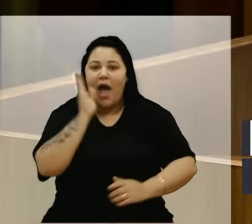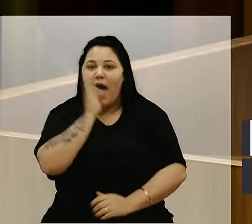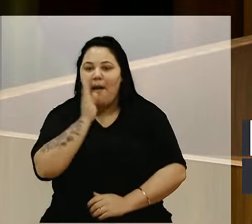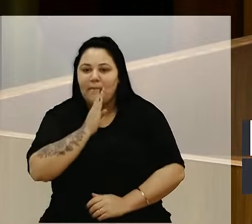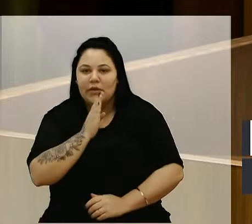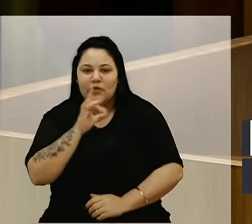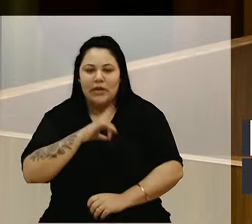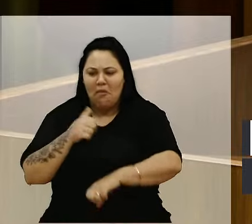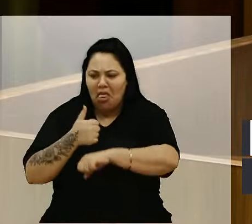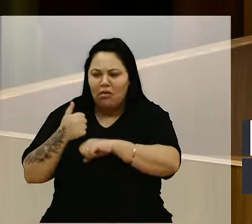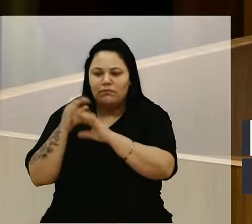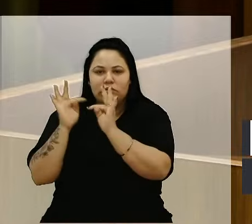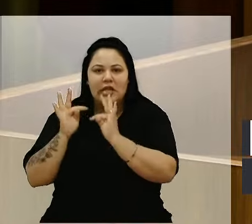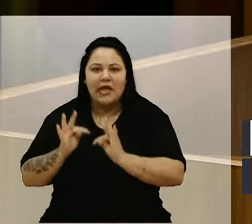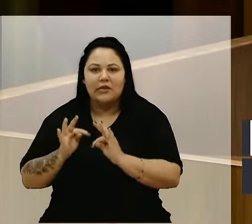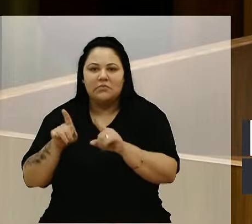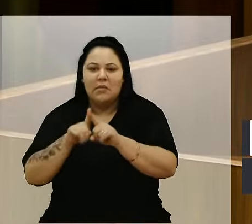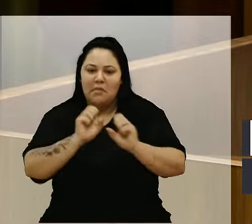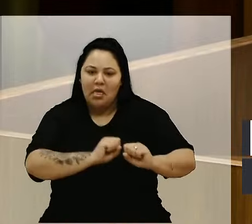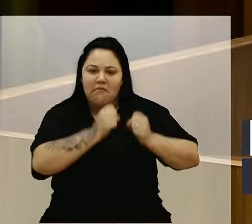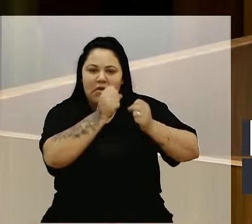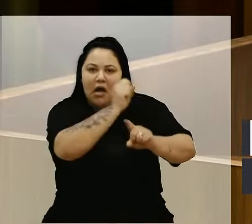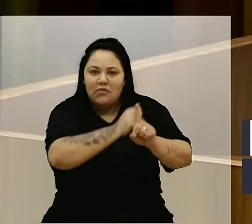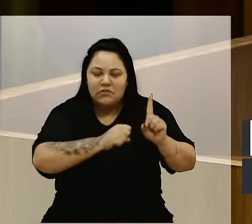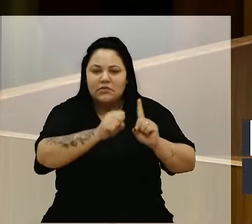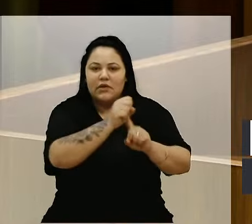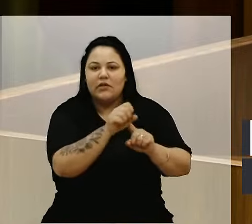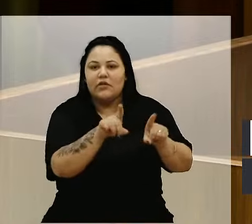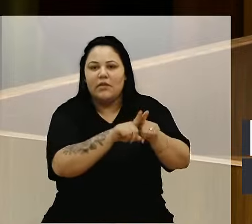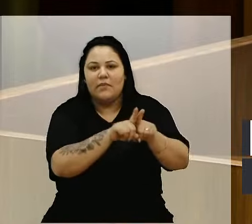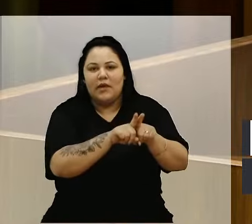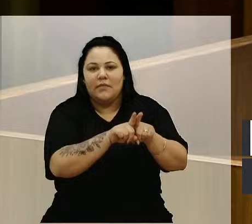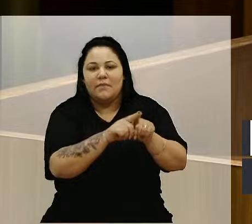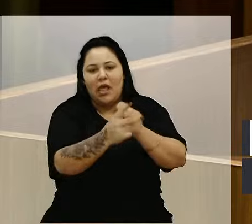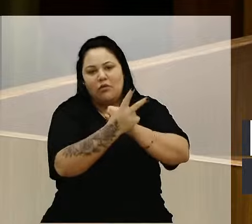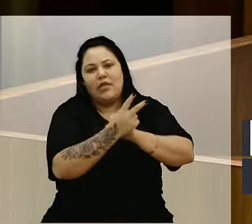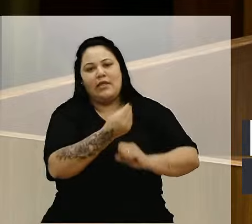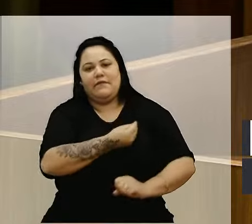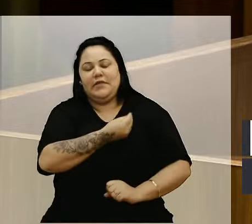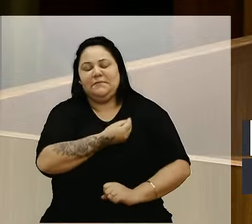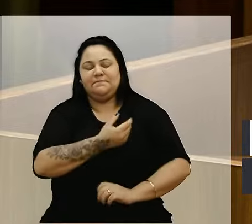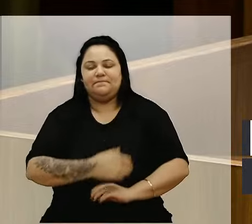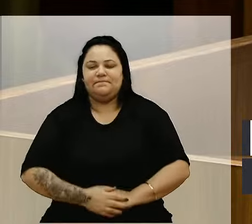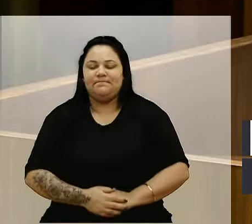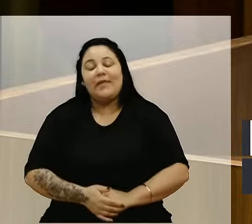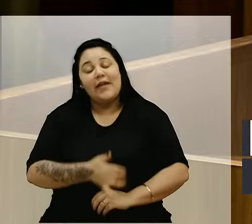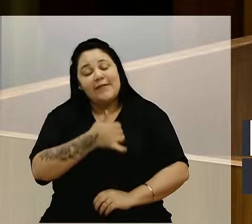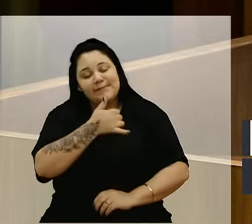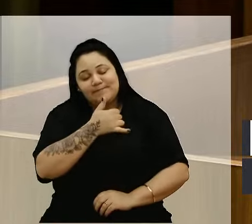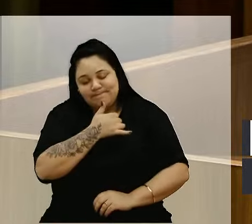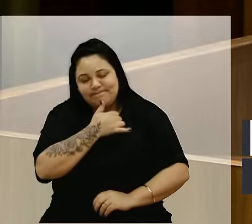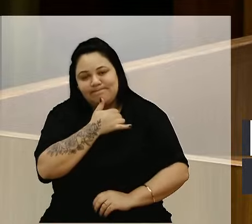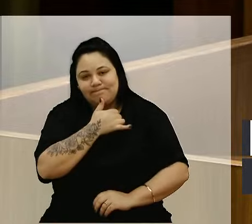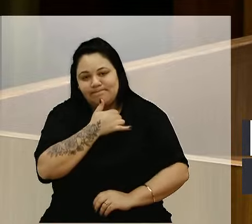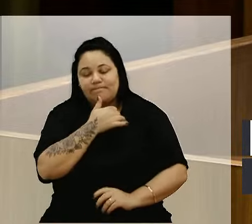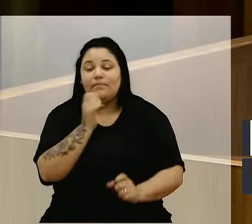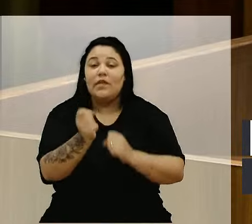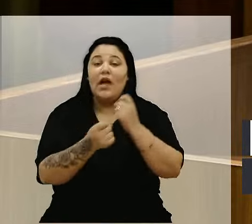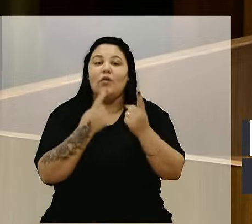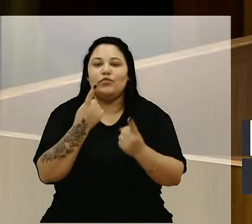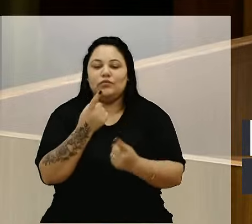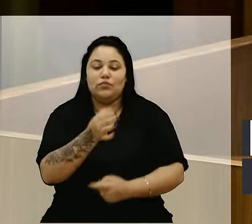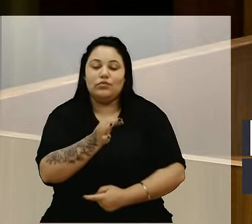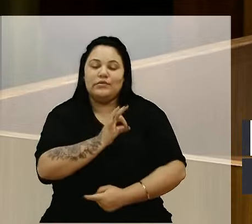técnica, tanto para defender a sociedade, quanto para se proteger. Infelizmente, alguns